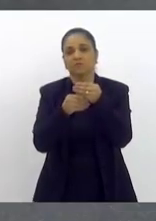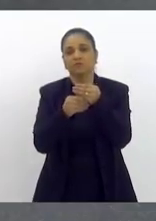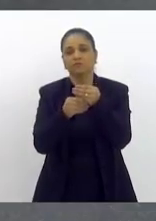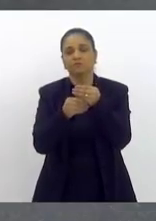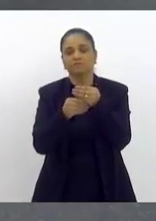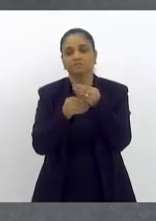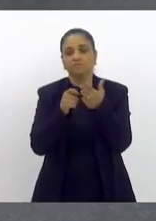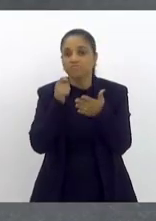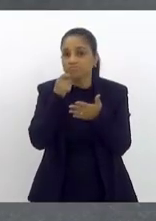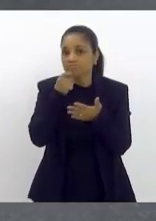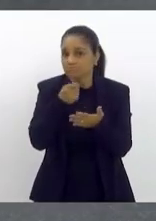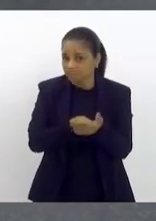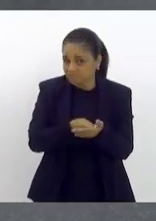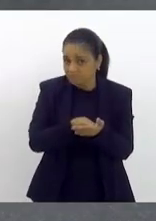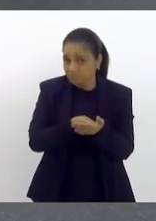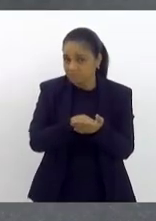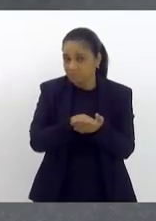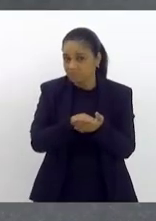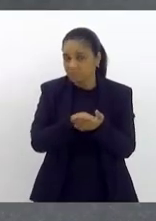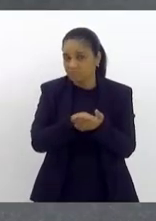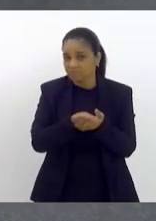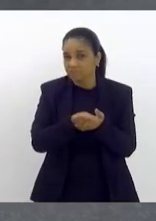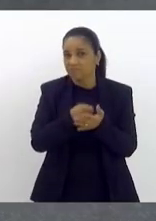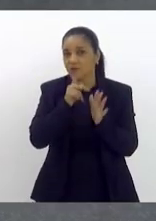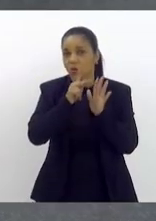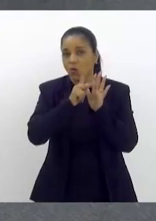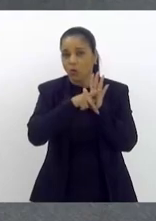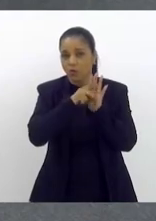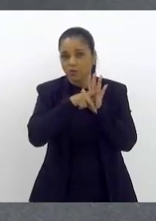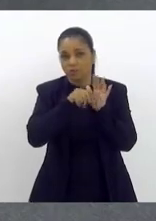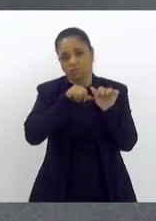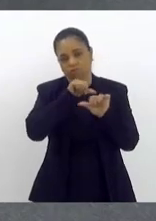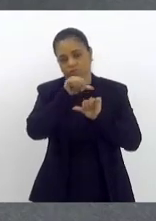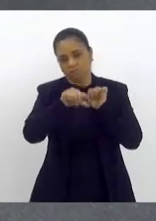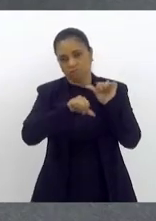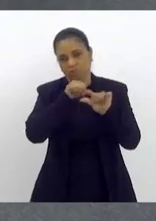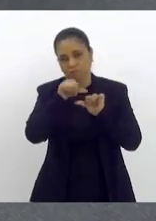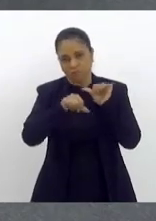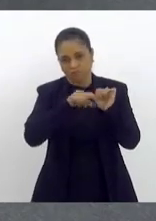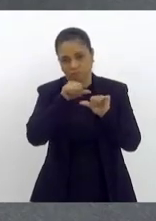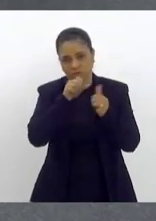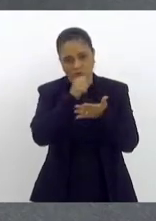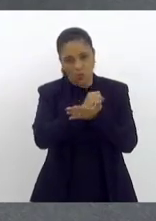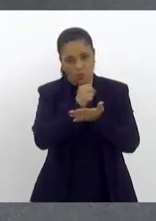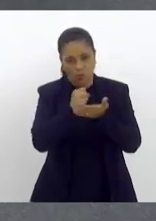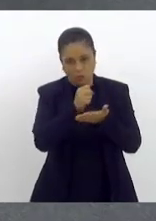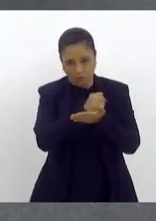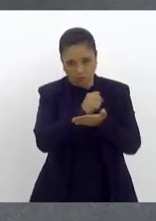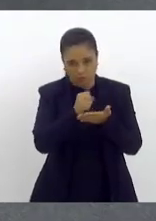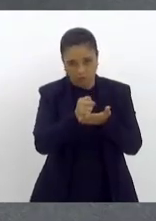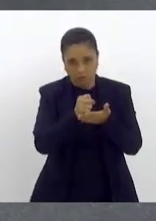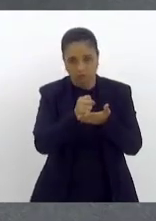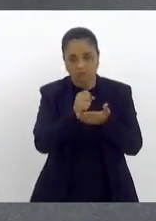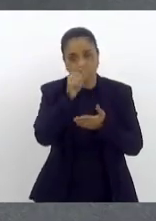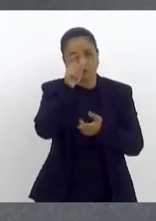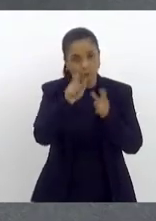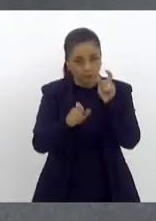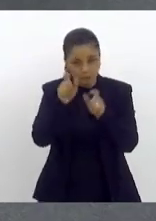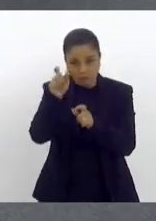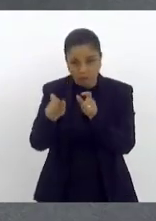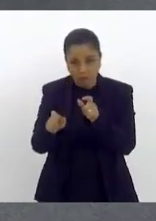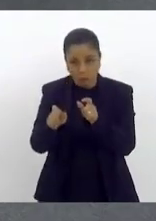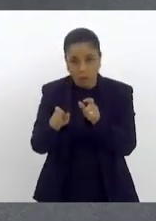que esse projeto não se transformasse num óbice a contratação de pessoas que ainda não foram